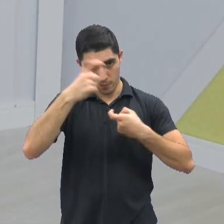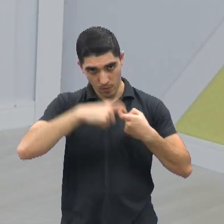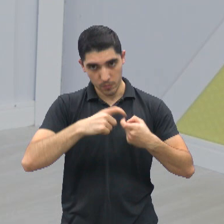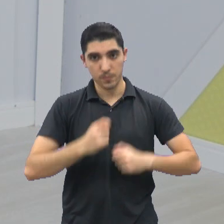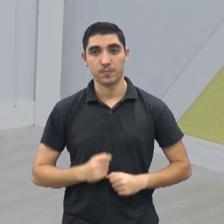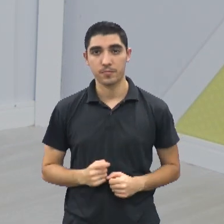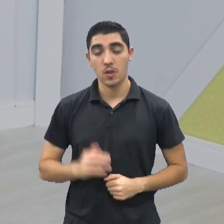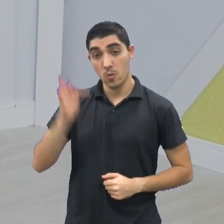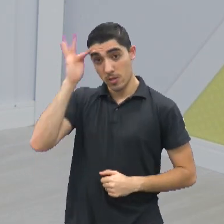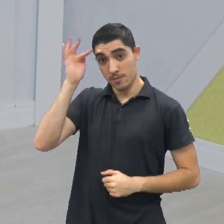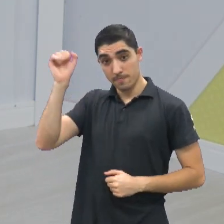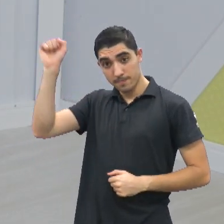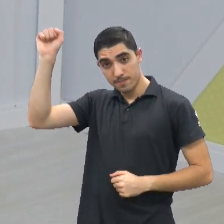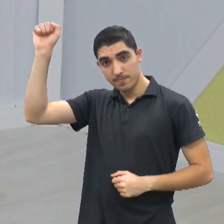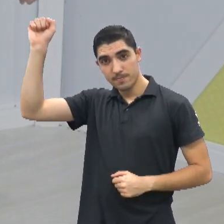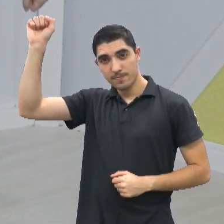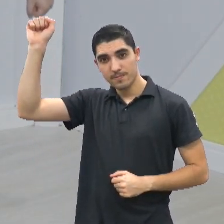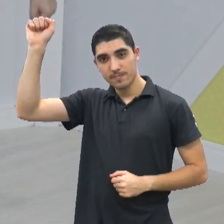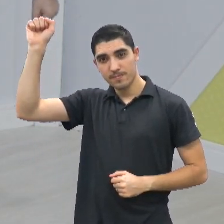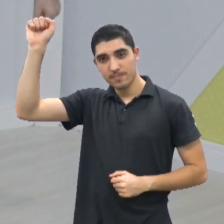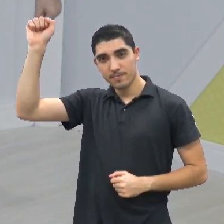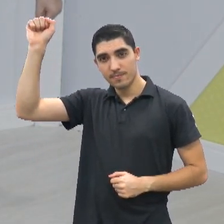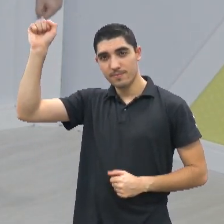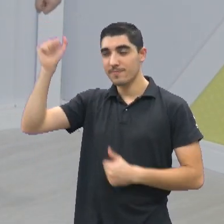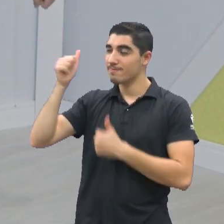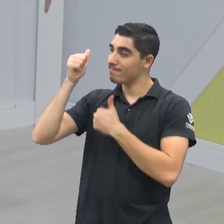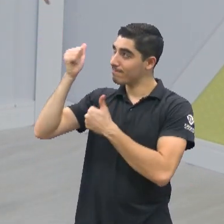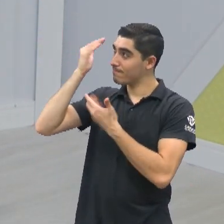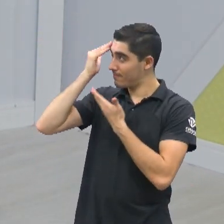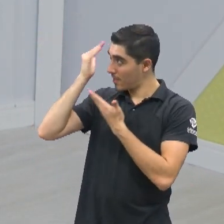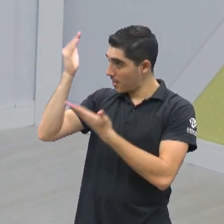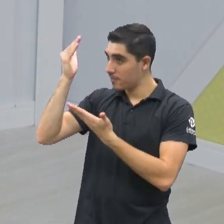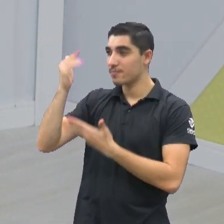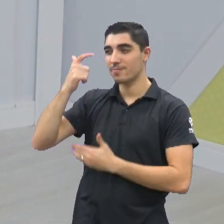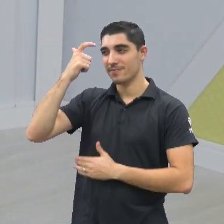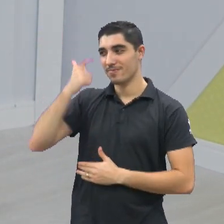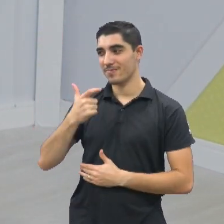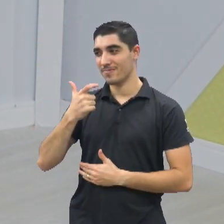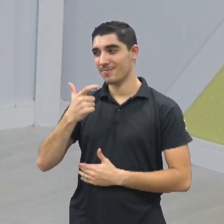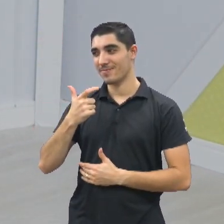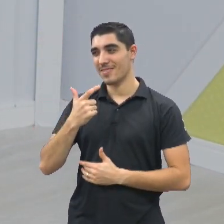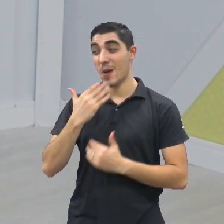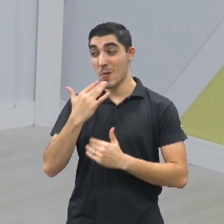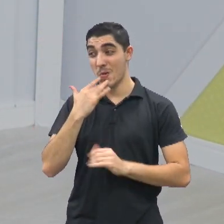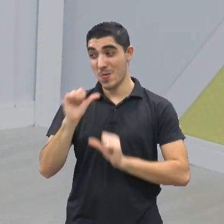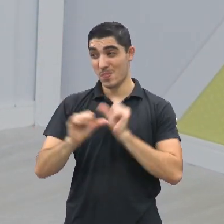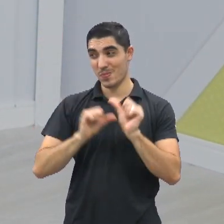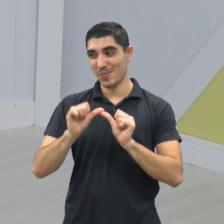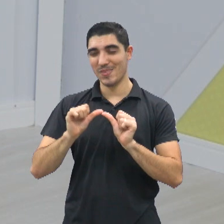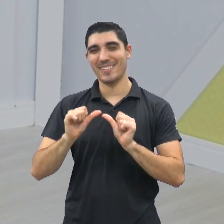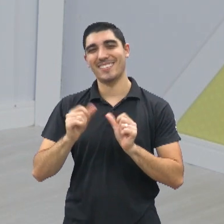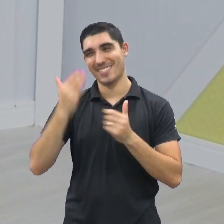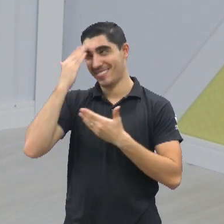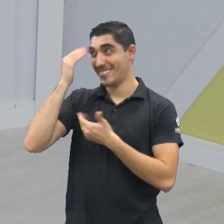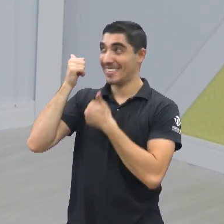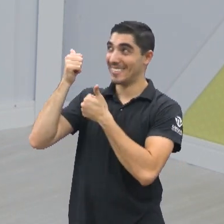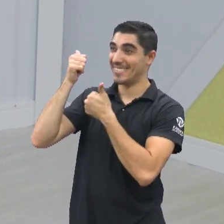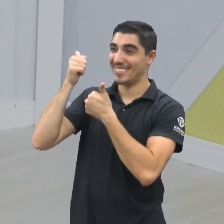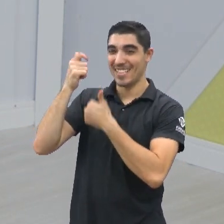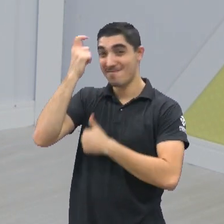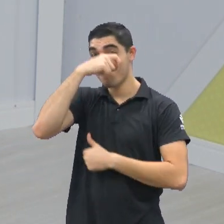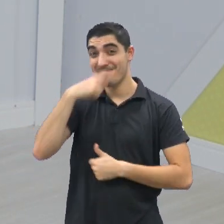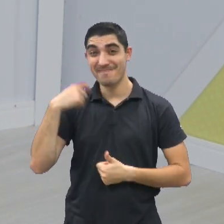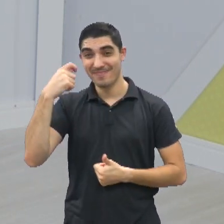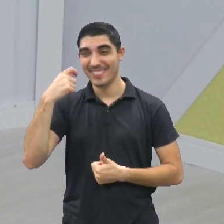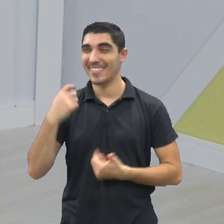volta Luizão grande abraço para você obrigado Mais uma vez Luizão tá menos tá menos Amarelo hein Luizão beleza botou a maquiagem aí Luizão